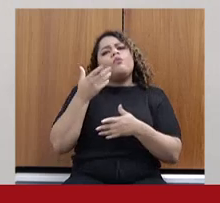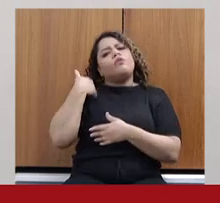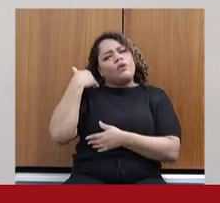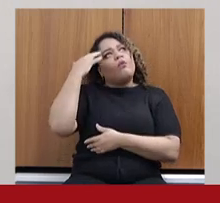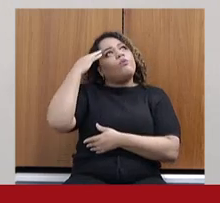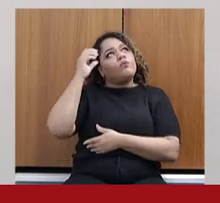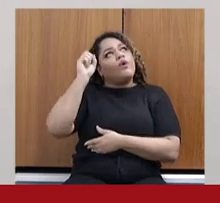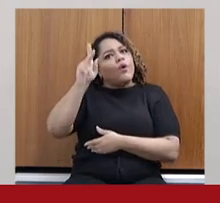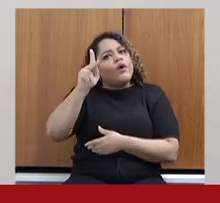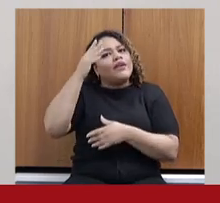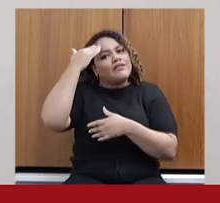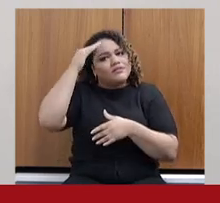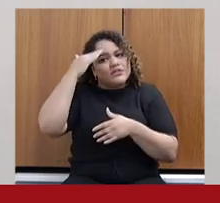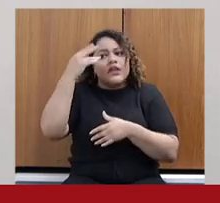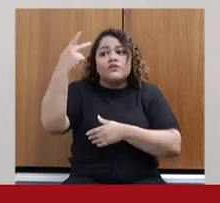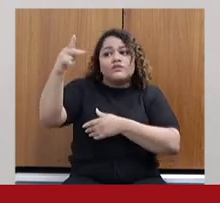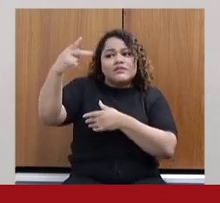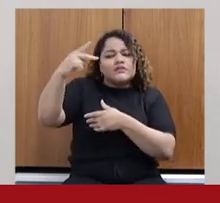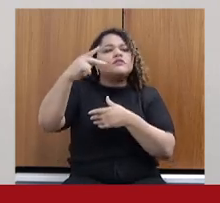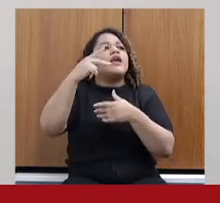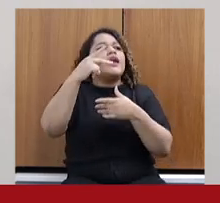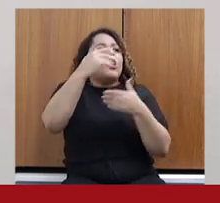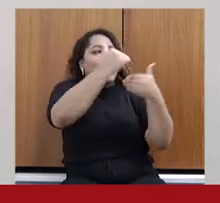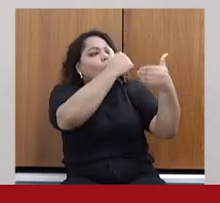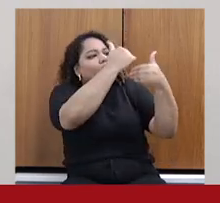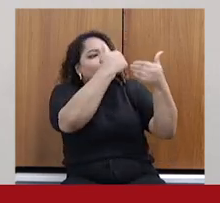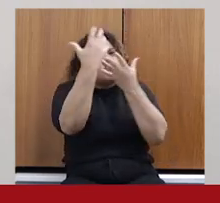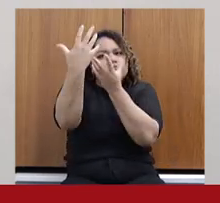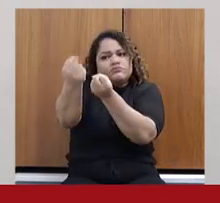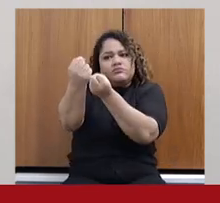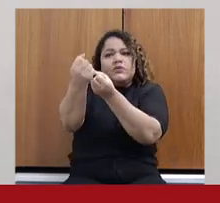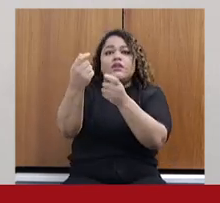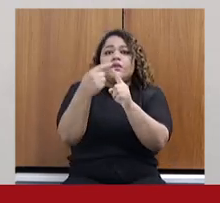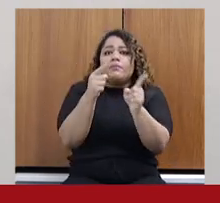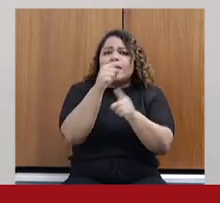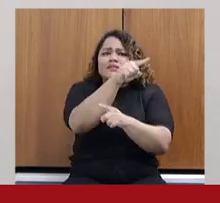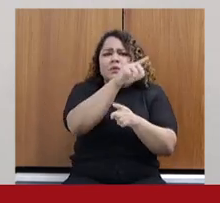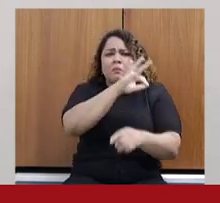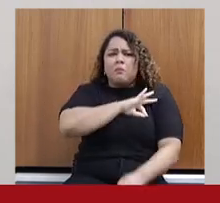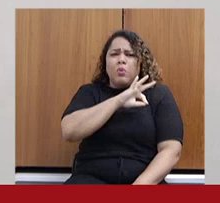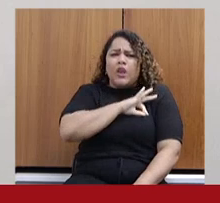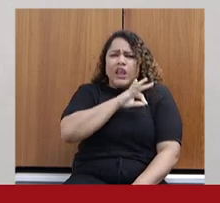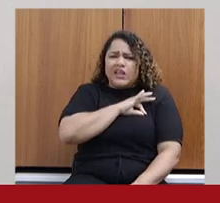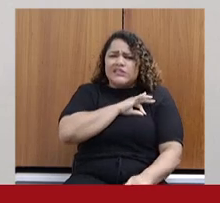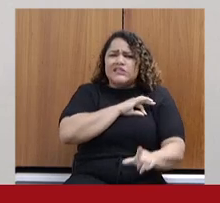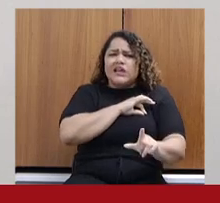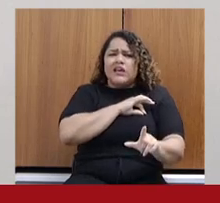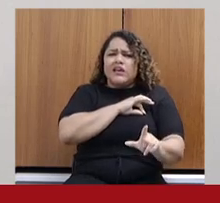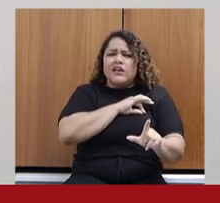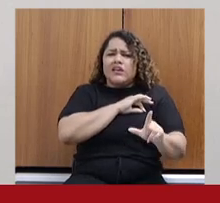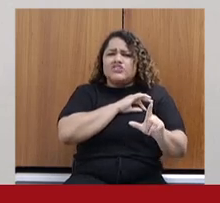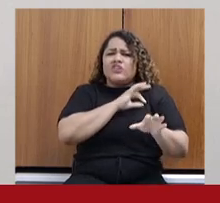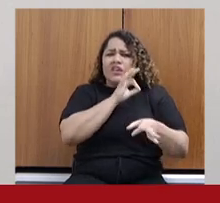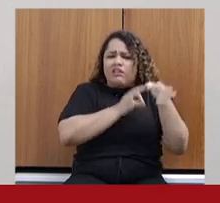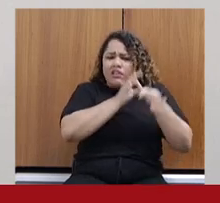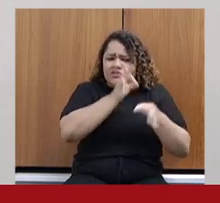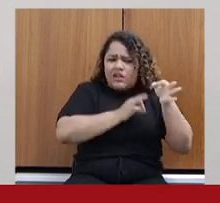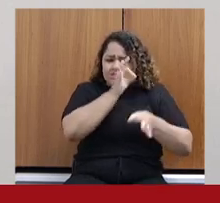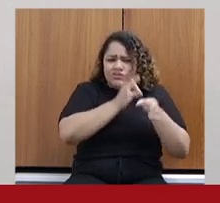a orientação, porque polícia legislativa não dá ordem para deputado. Polícia legislativa não determina o que deputado